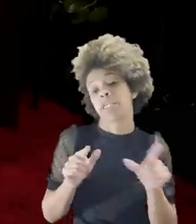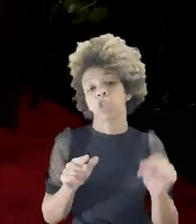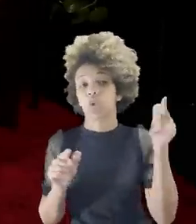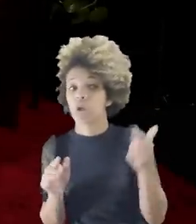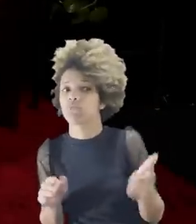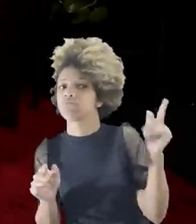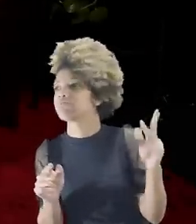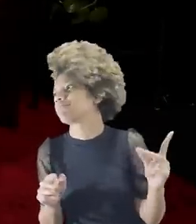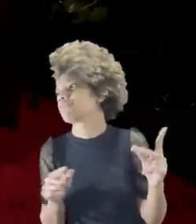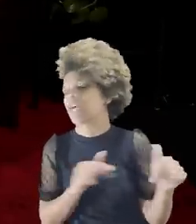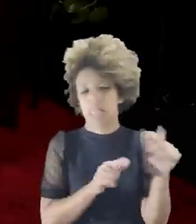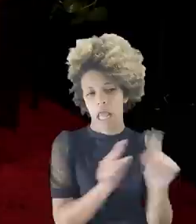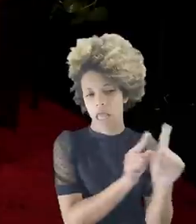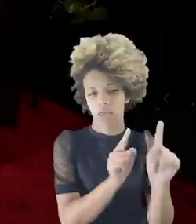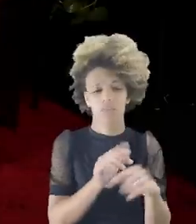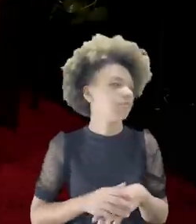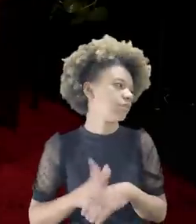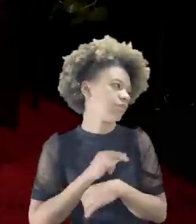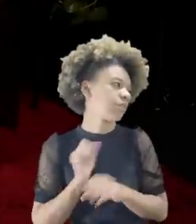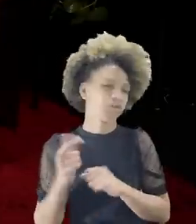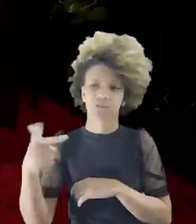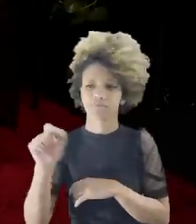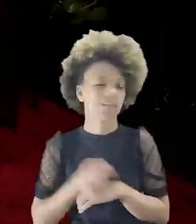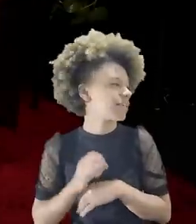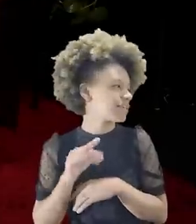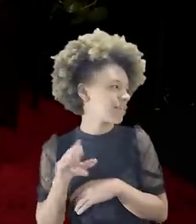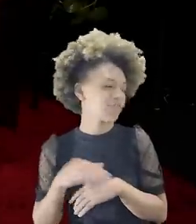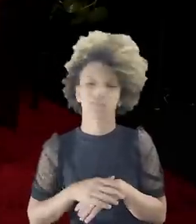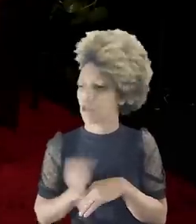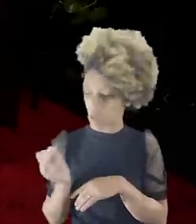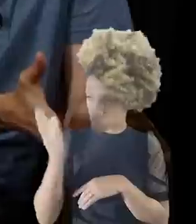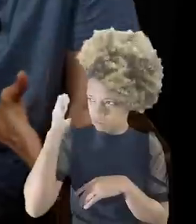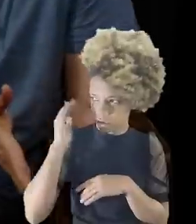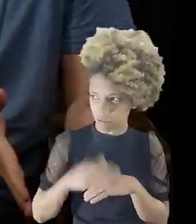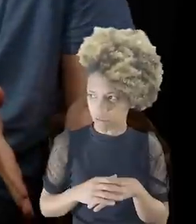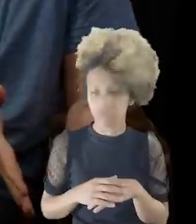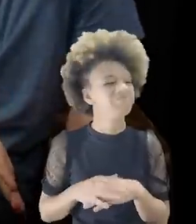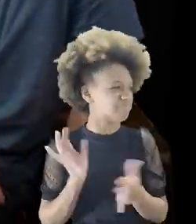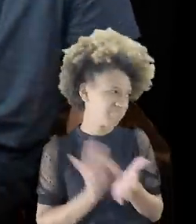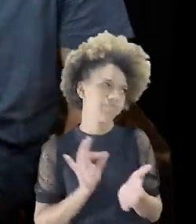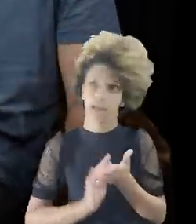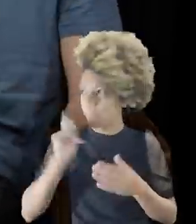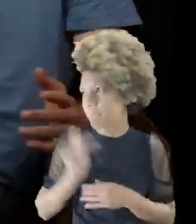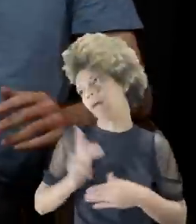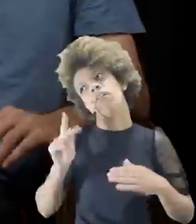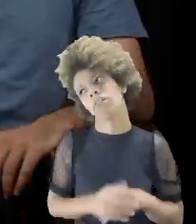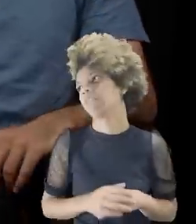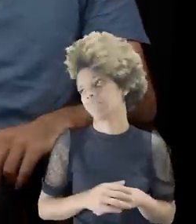e escolheu outros dois armadores que não eram Stephan podia ter escolhido Stephen também é uma posição Exatamente